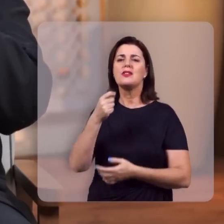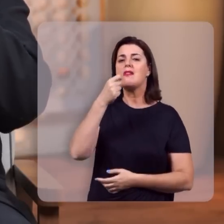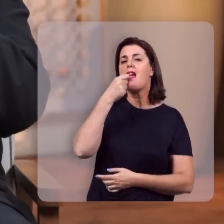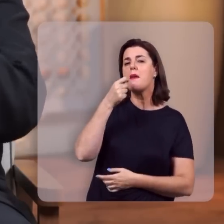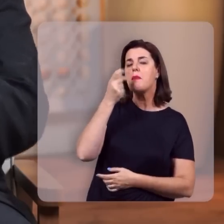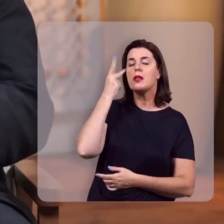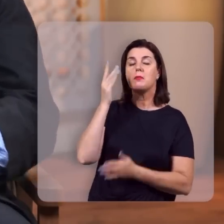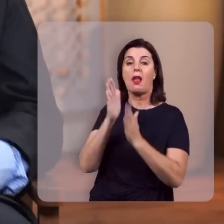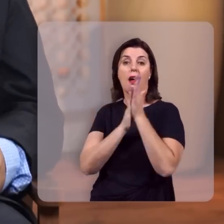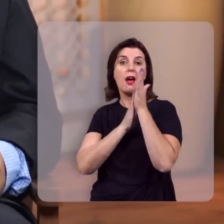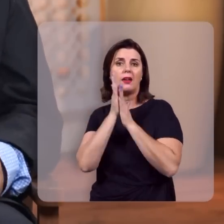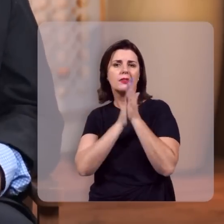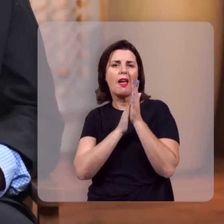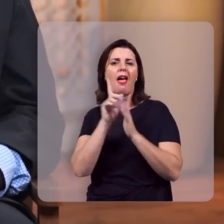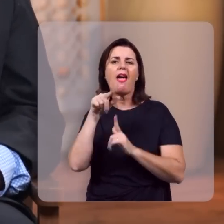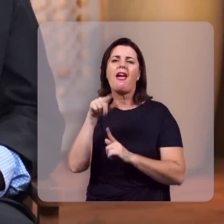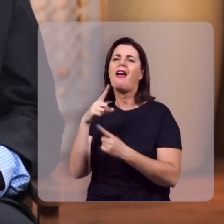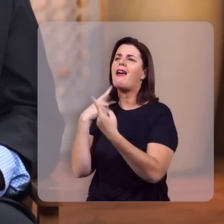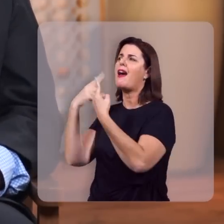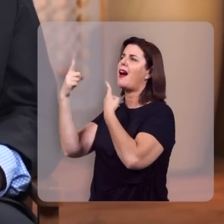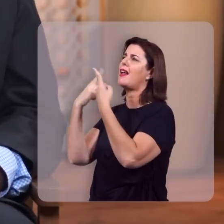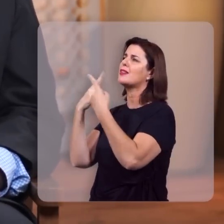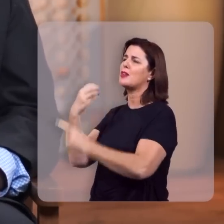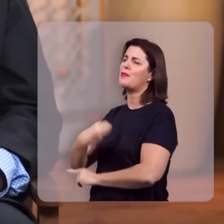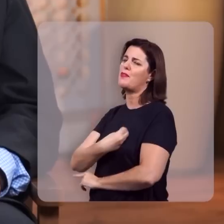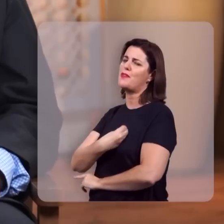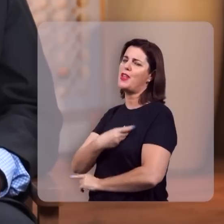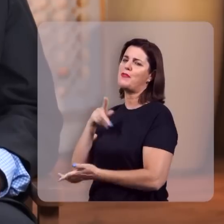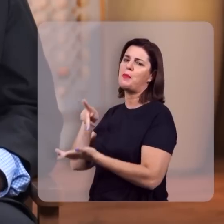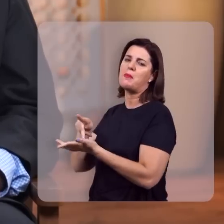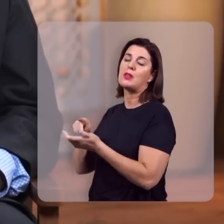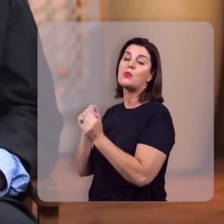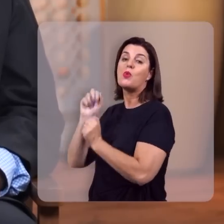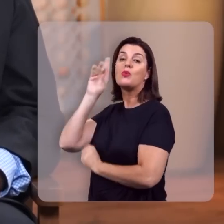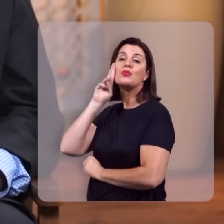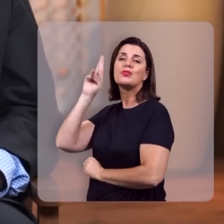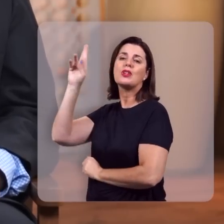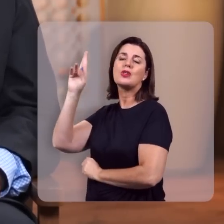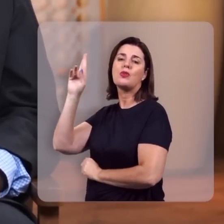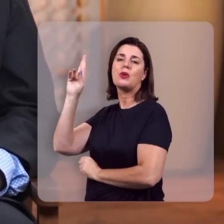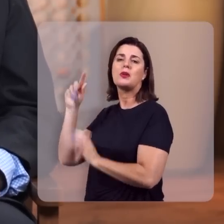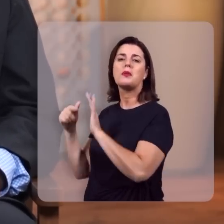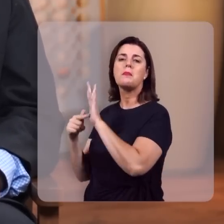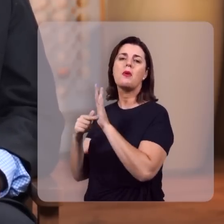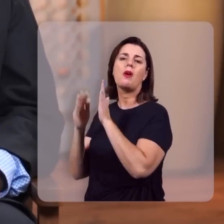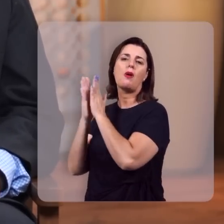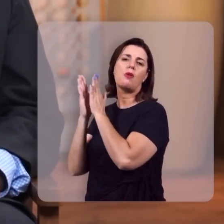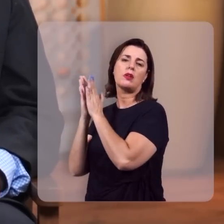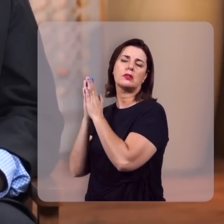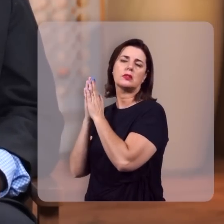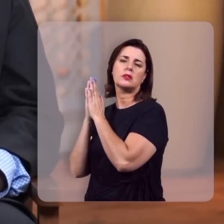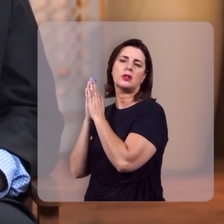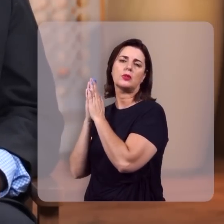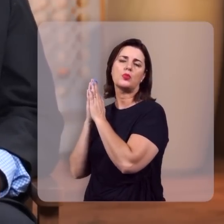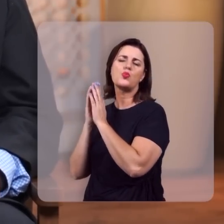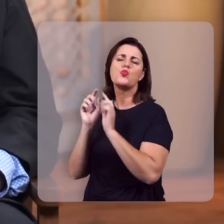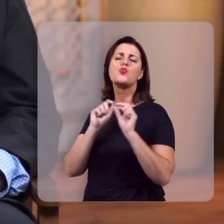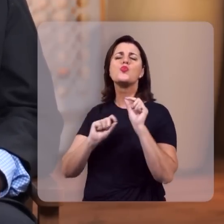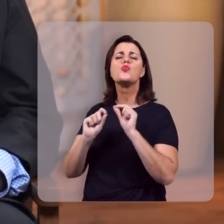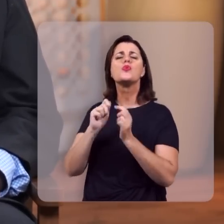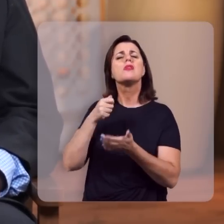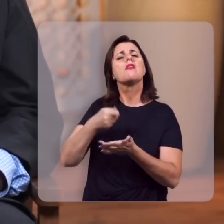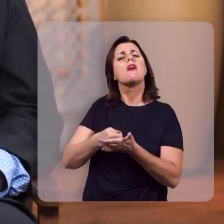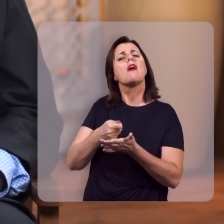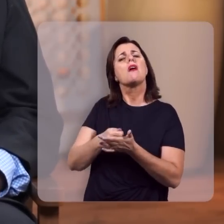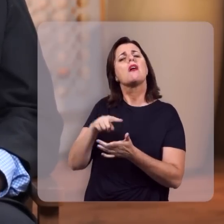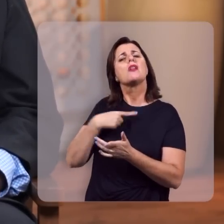remédio para a ansiedade é um relacionamento vivo e pessoal com o Senhor que nos leva para a oração. Mas o que